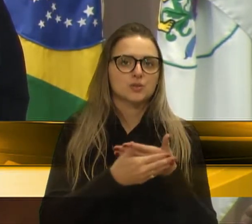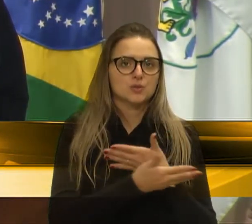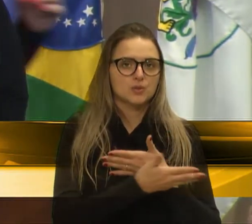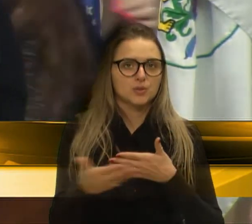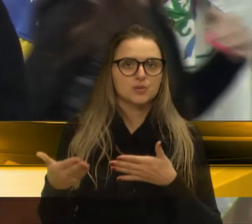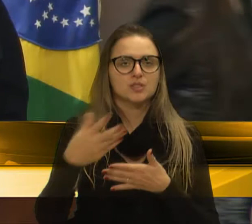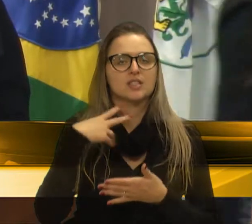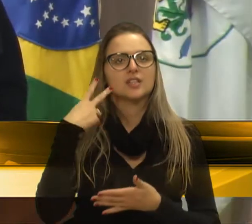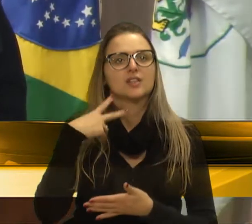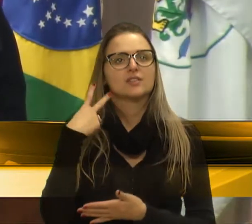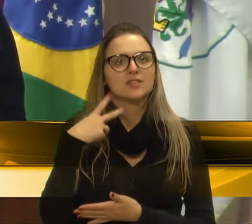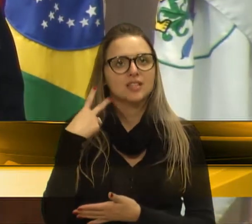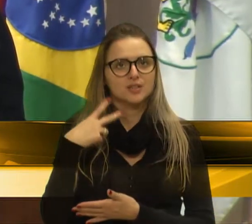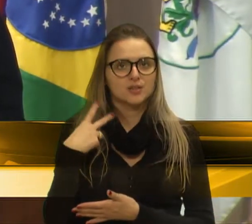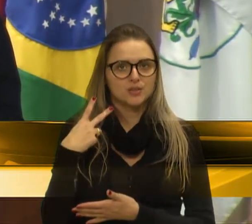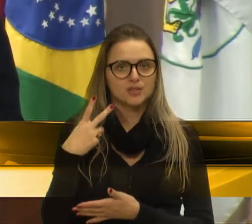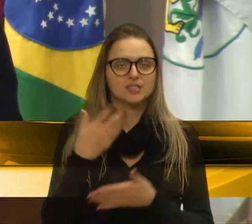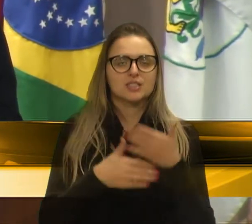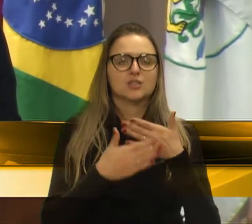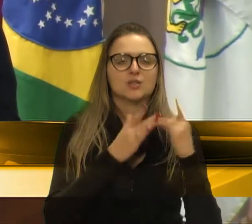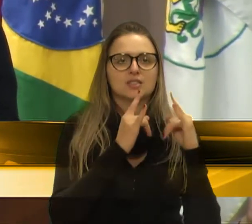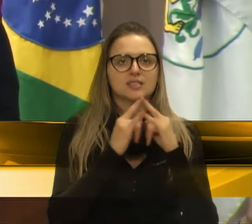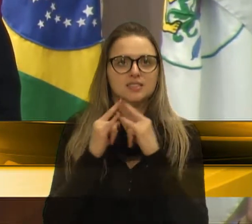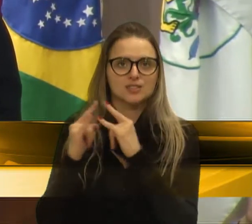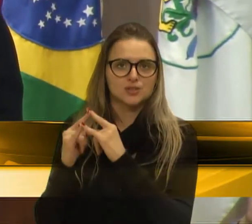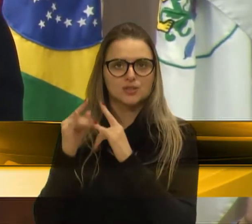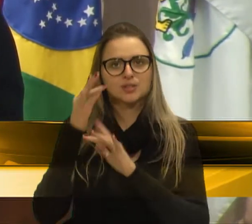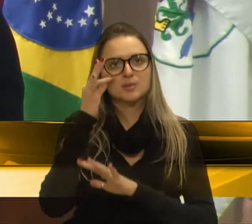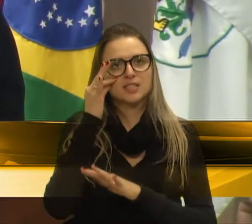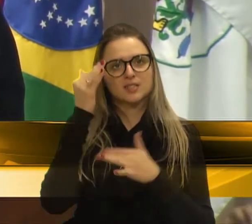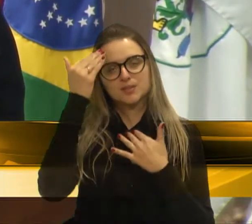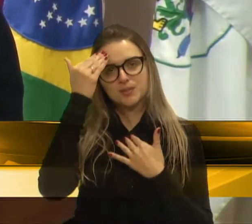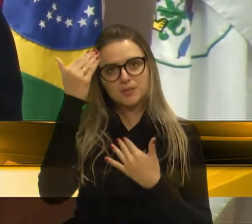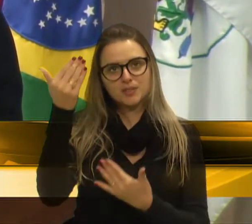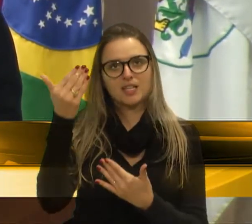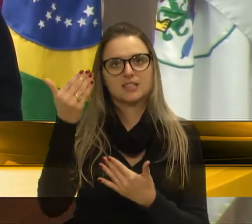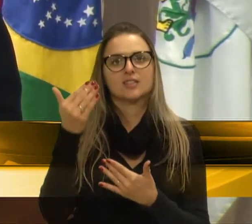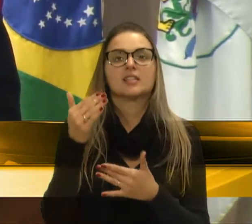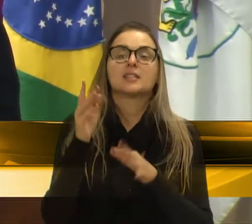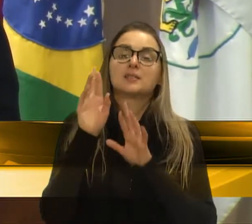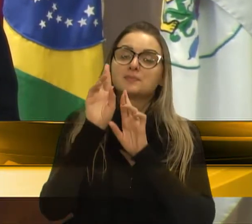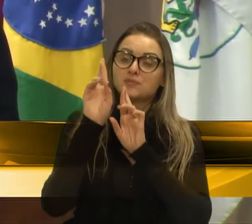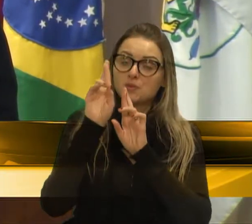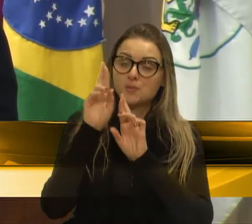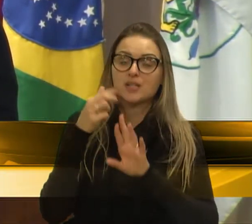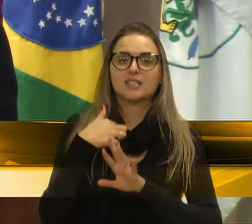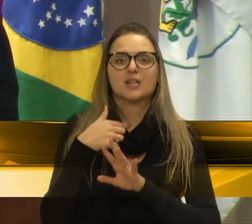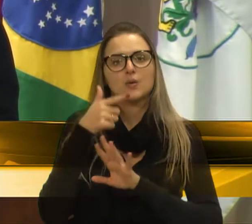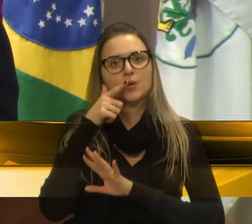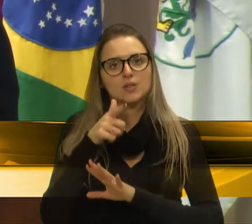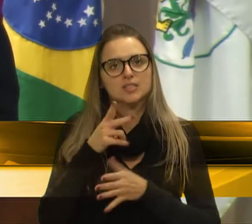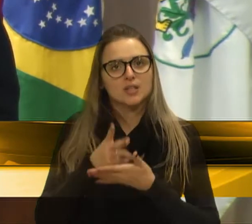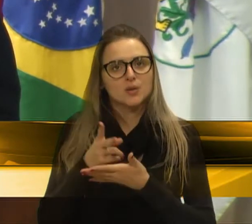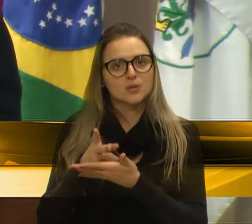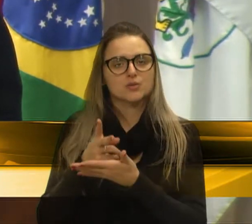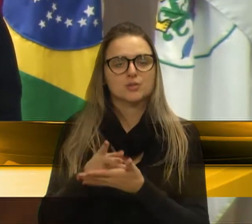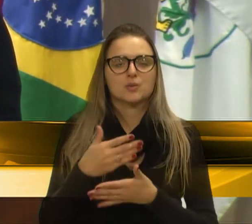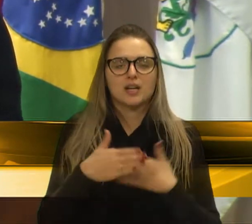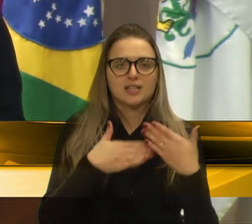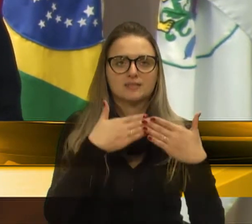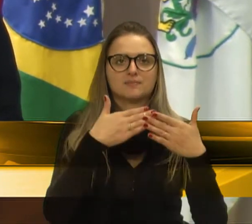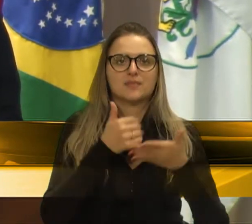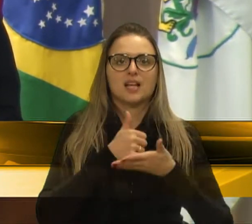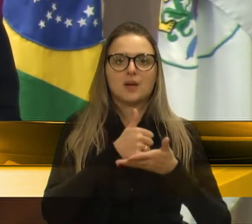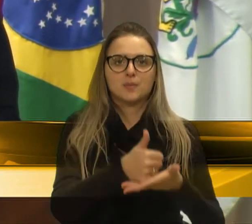e todas as entidades aqui reunidas. O meu muito obrigado e espero que eu possa continuar contribuindo